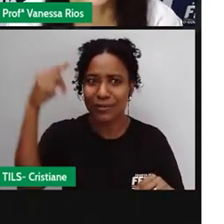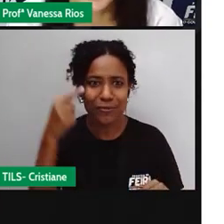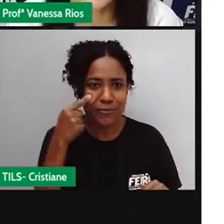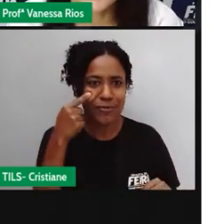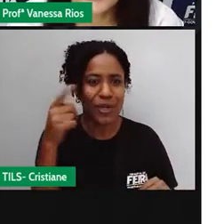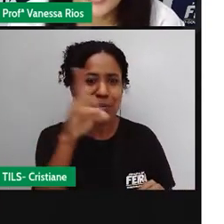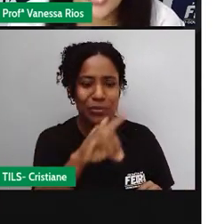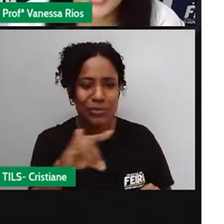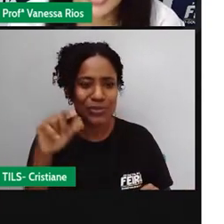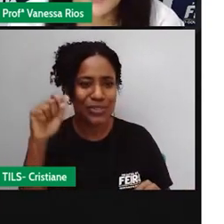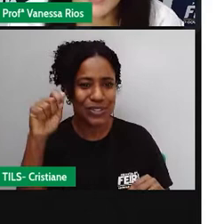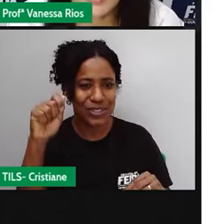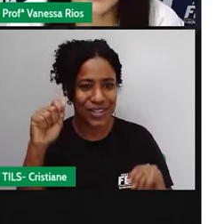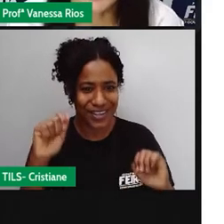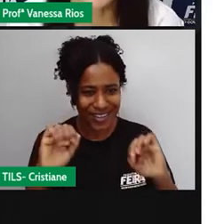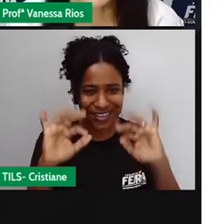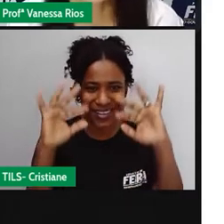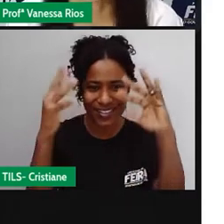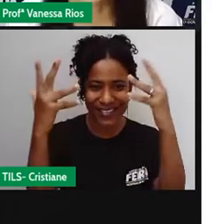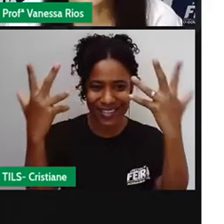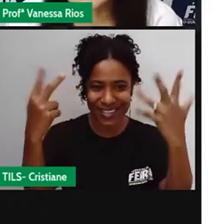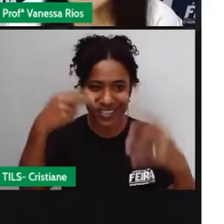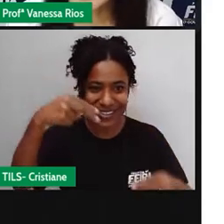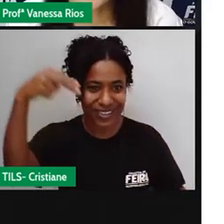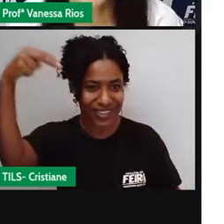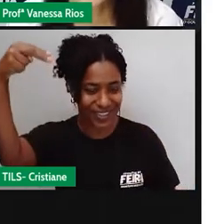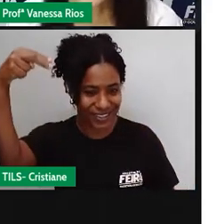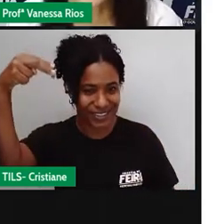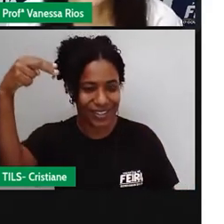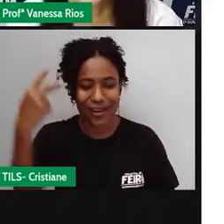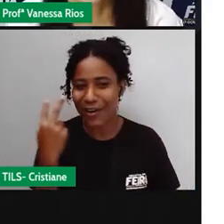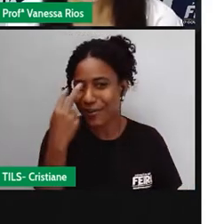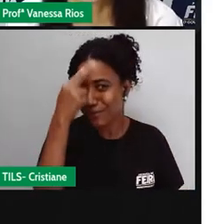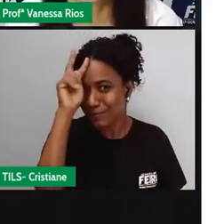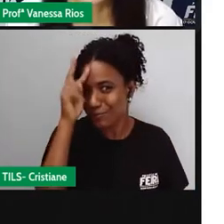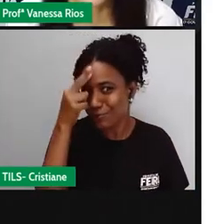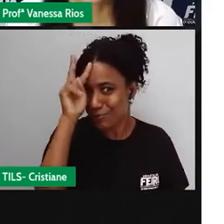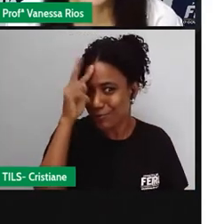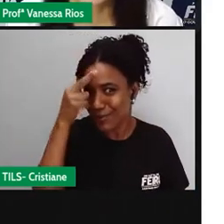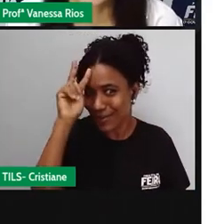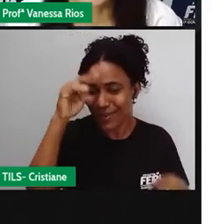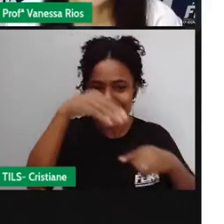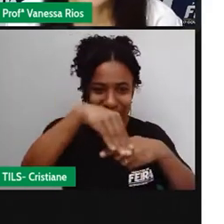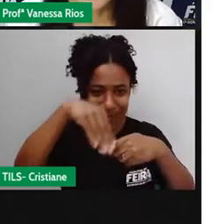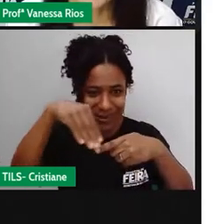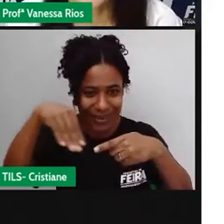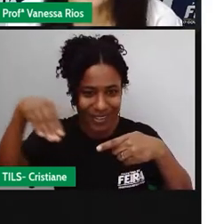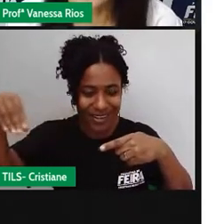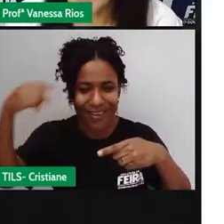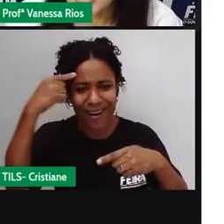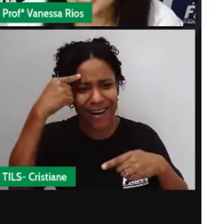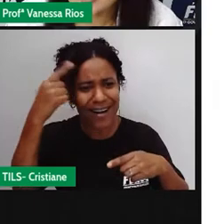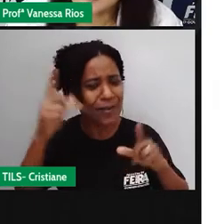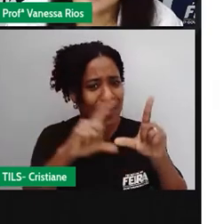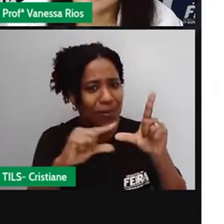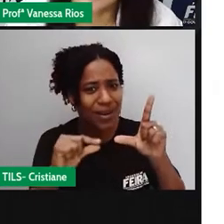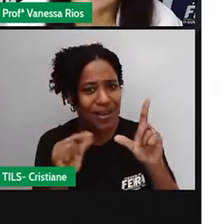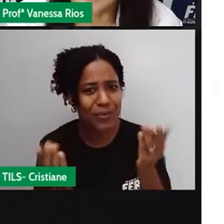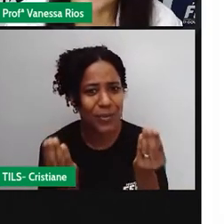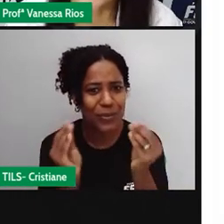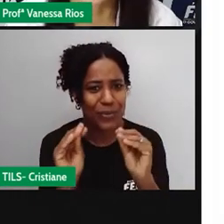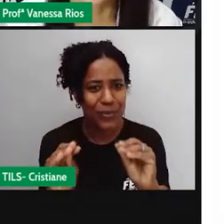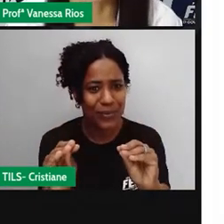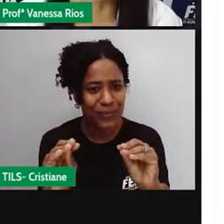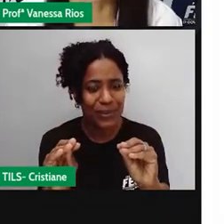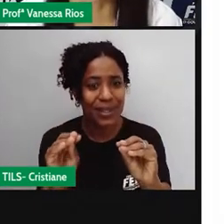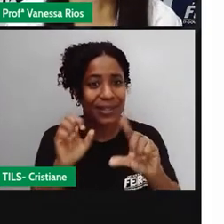Nordestino, Causos de Cordel. Lembra lá do link que a Pro deixou no final da última videoaula de linguagens,